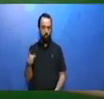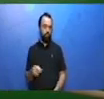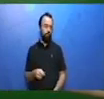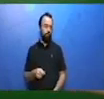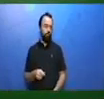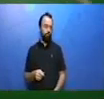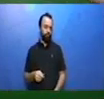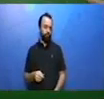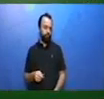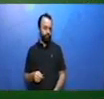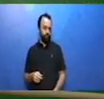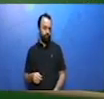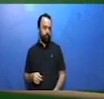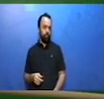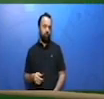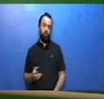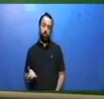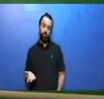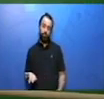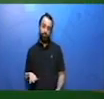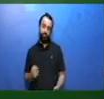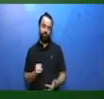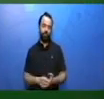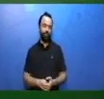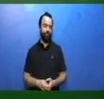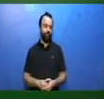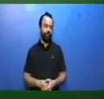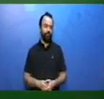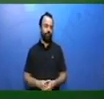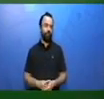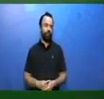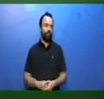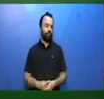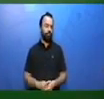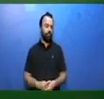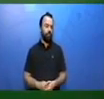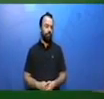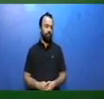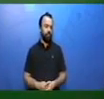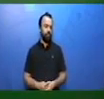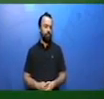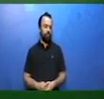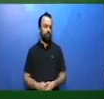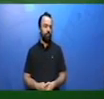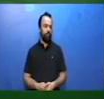chega é através do serviço público? Então, agora você aprendeu.